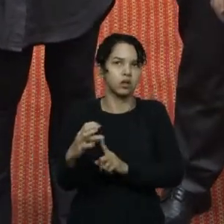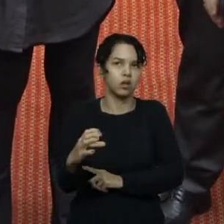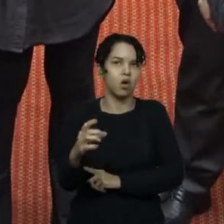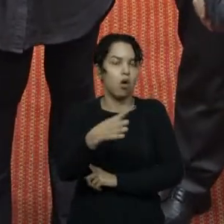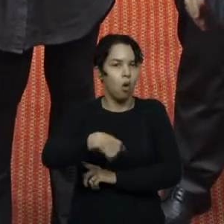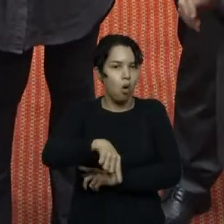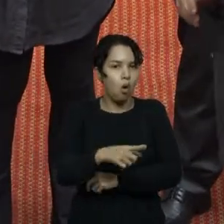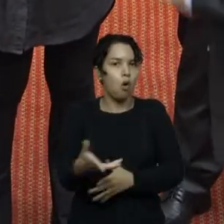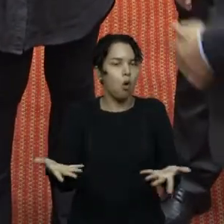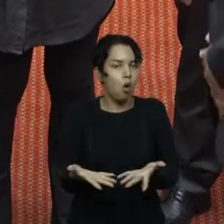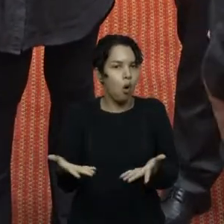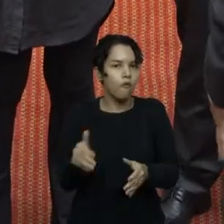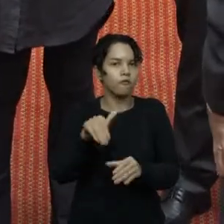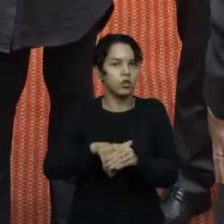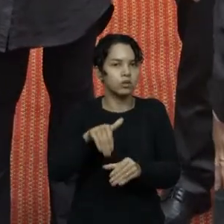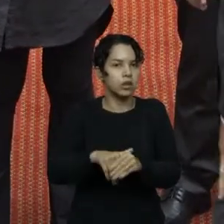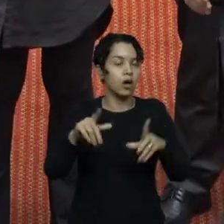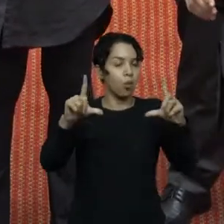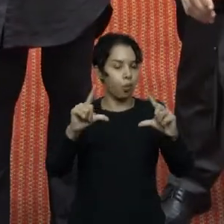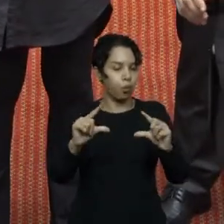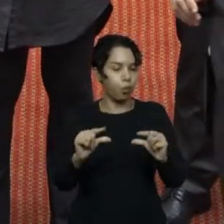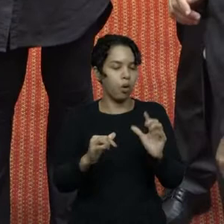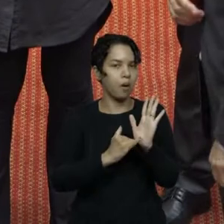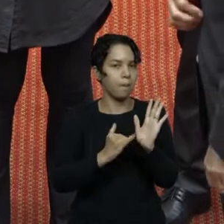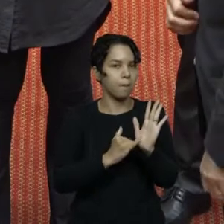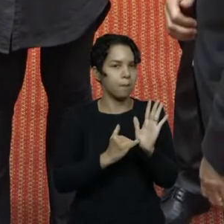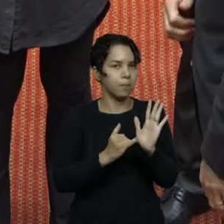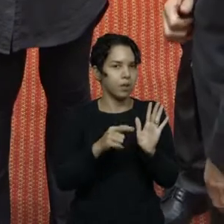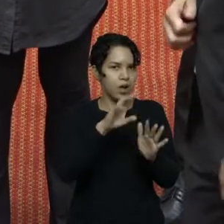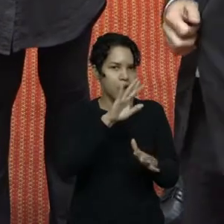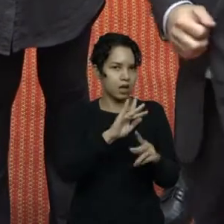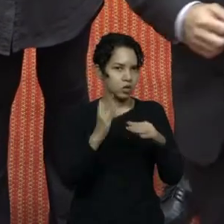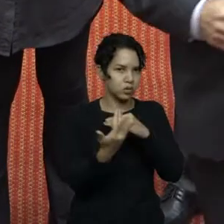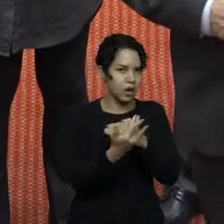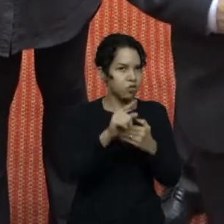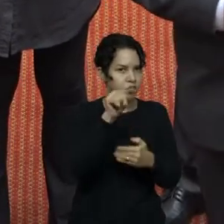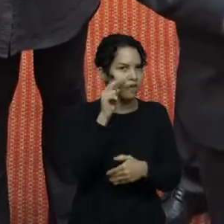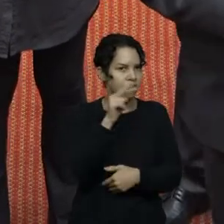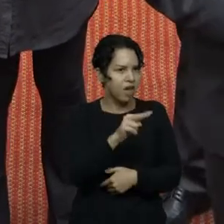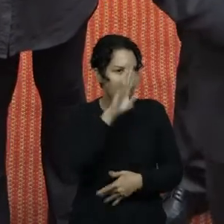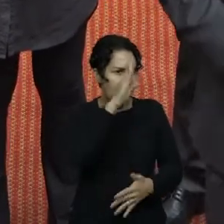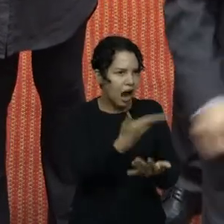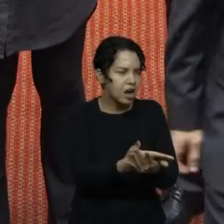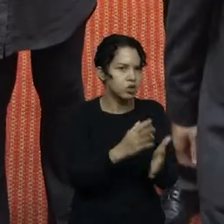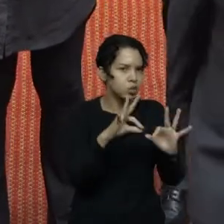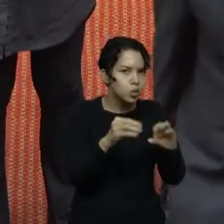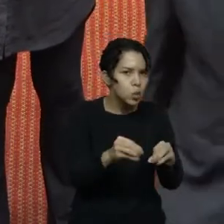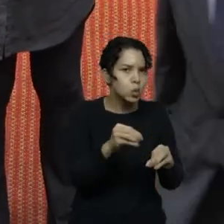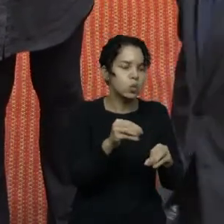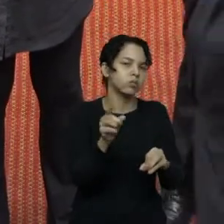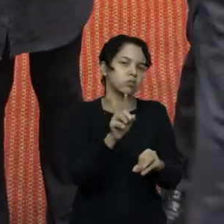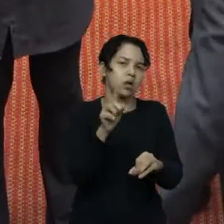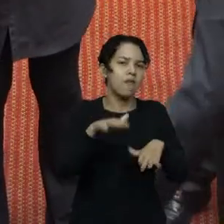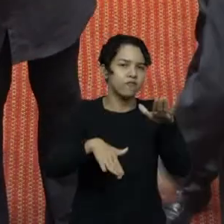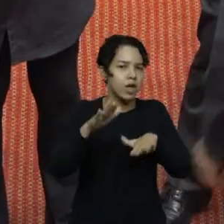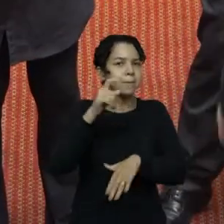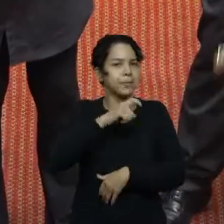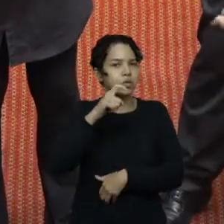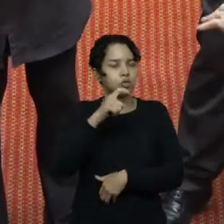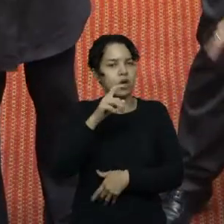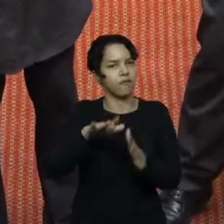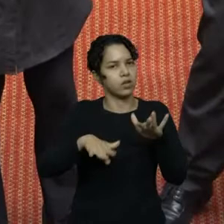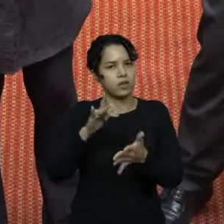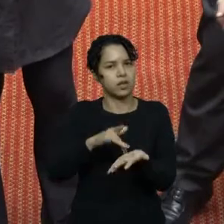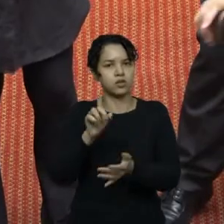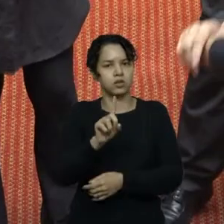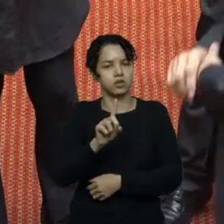impostos e não acredite em tudo que você vem rede social que nem sempre é verdade e Gostaria que todos os deputados aqui em